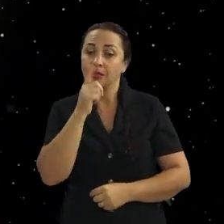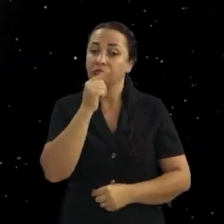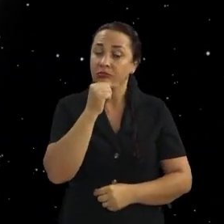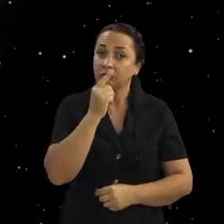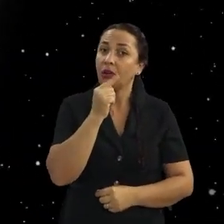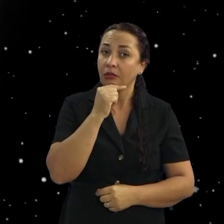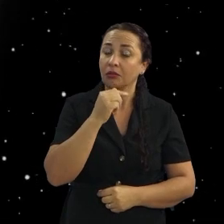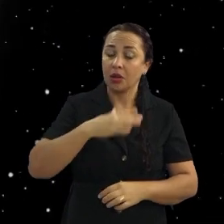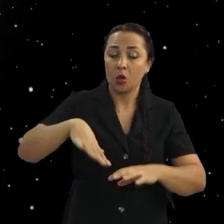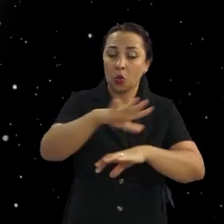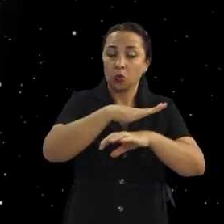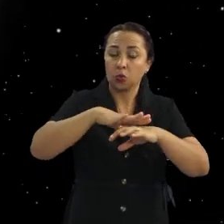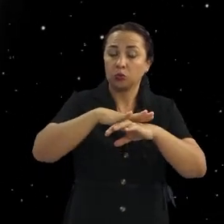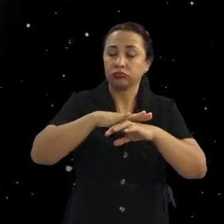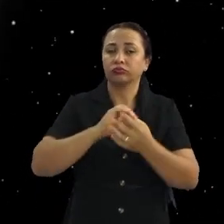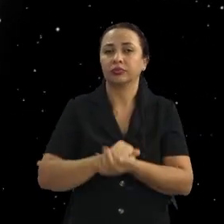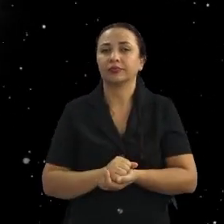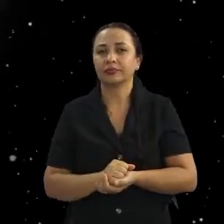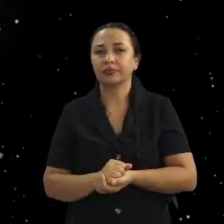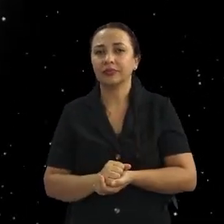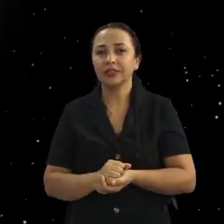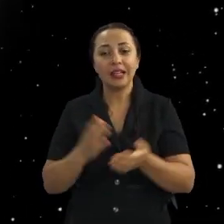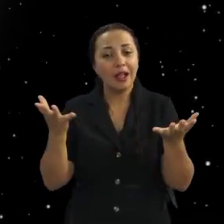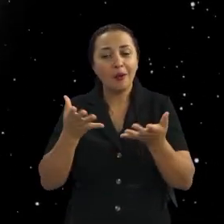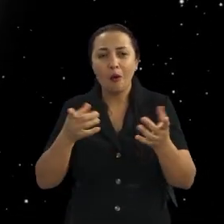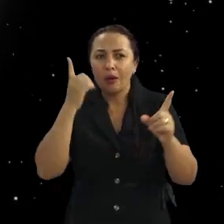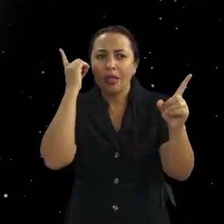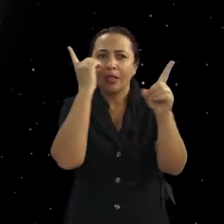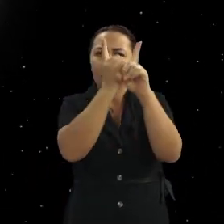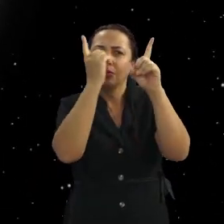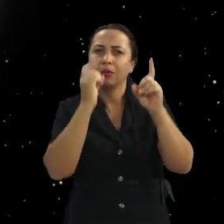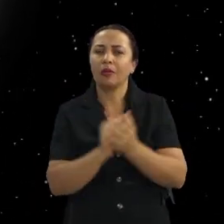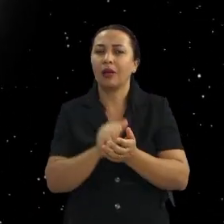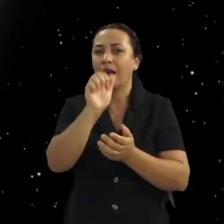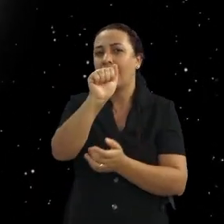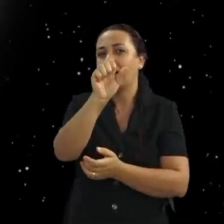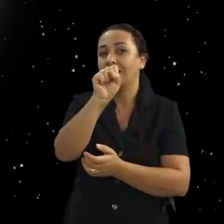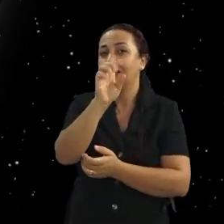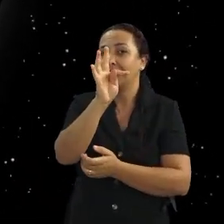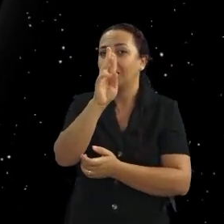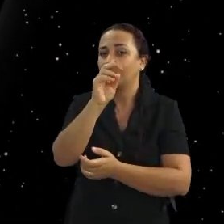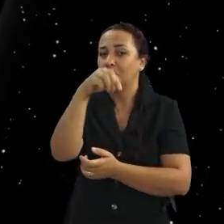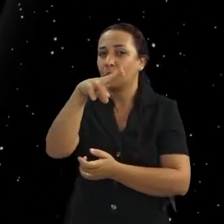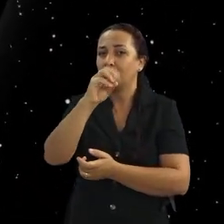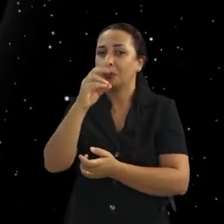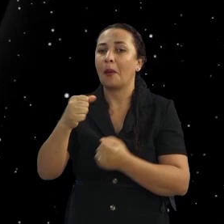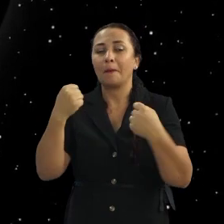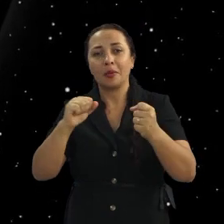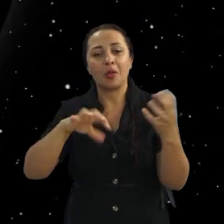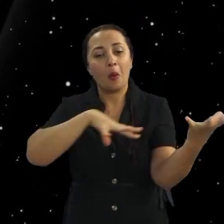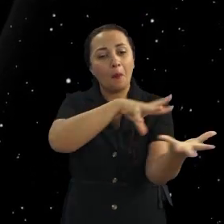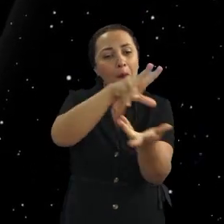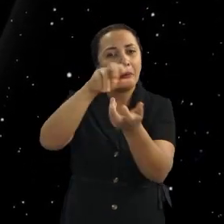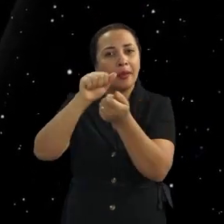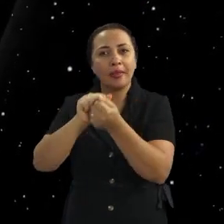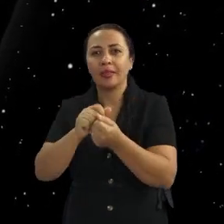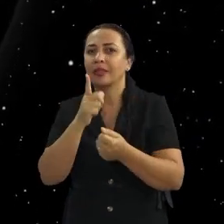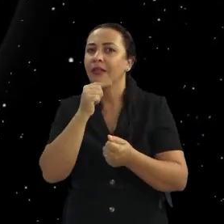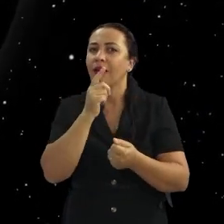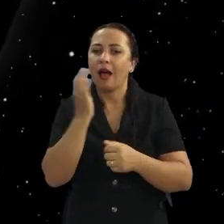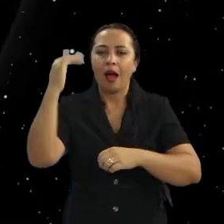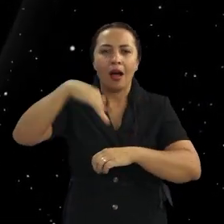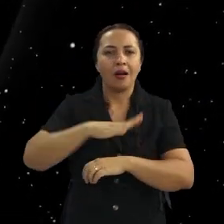de água líquida em sua superfície A recente descoberta da astronomia pode ser um planeta Oceânico